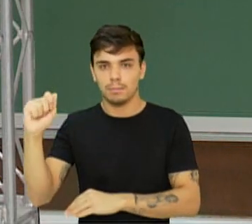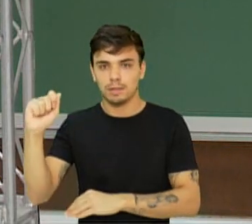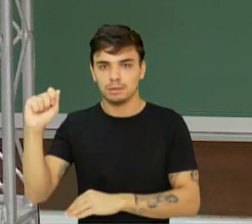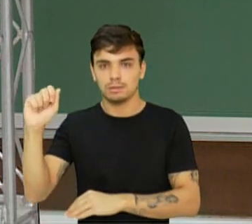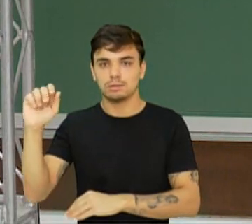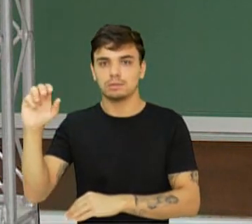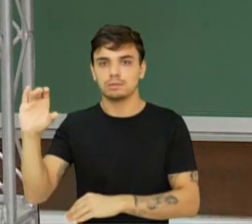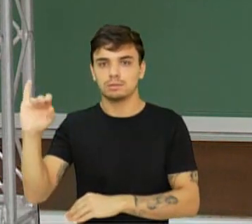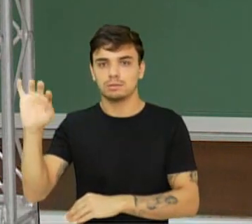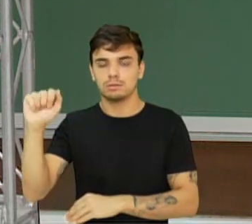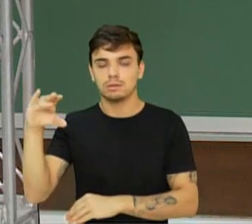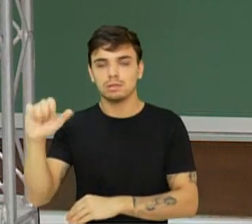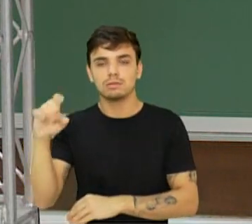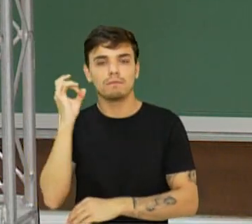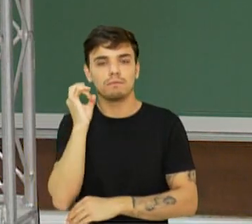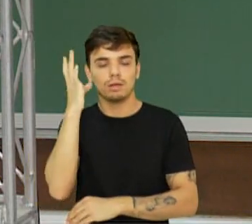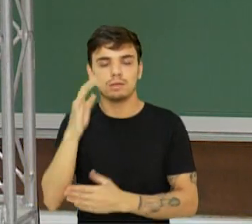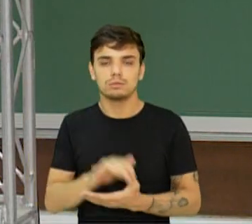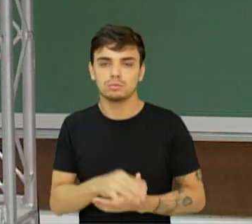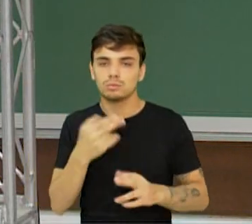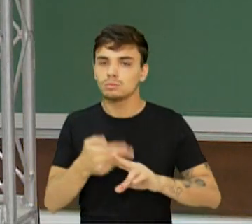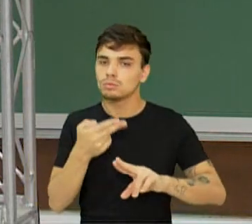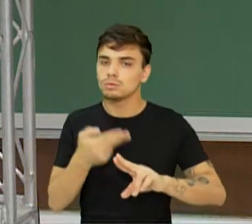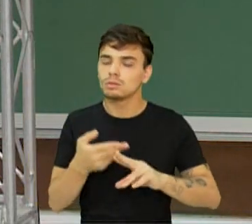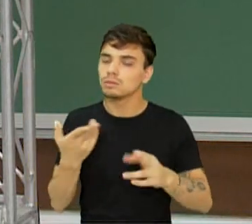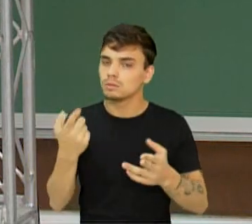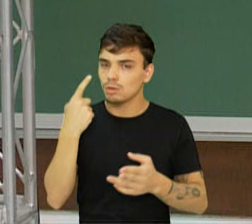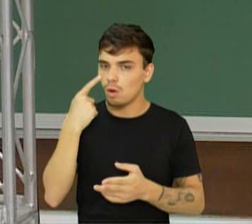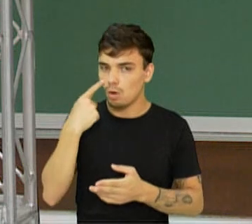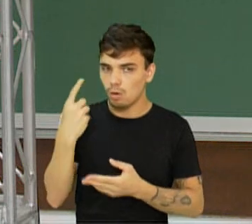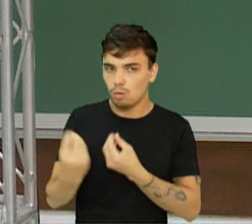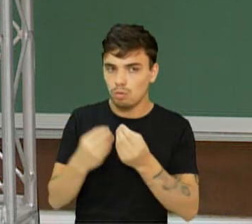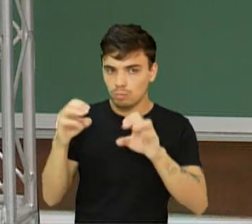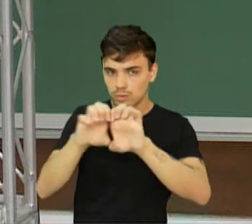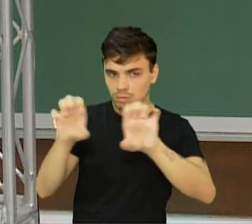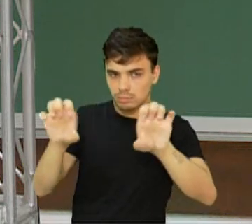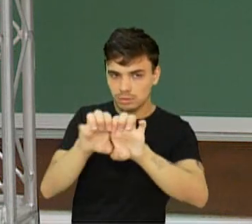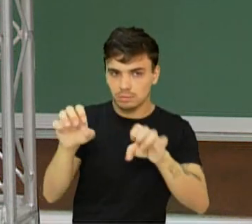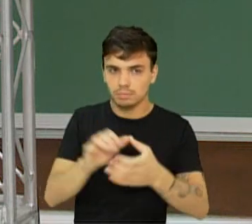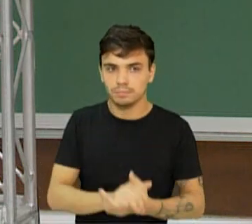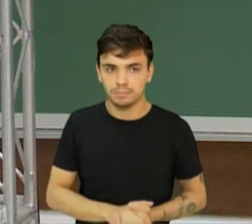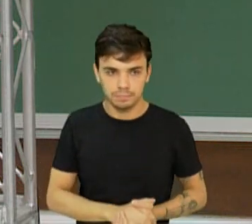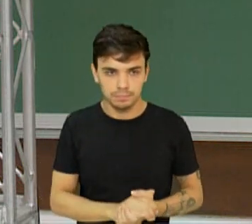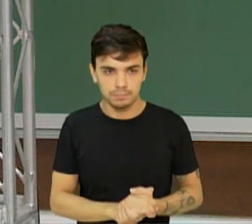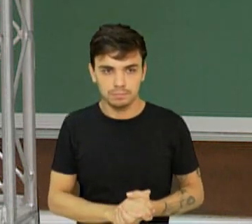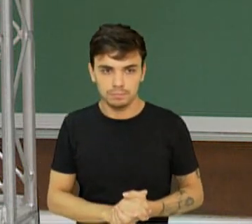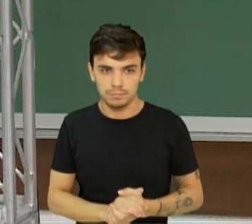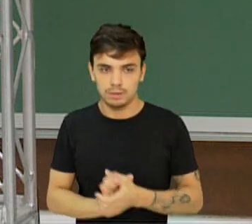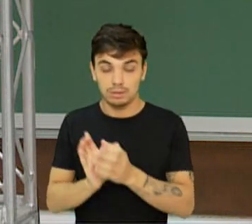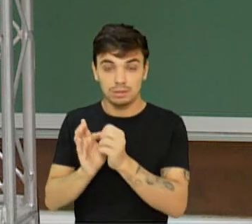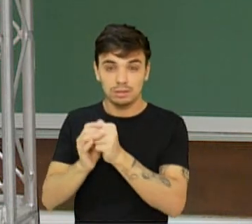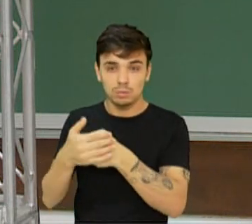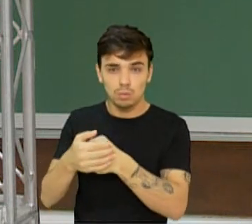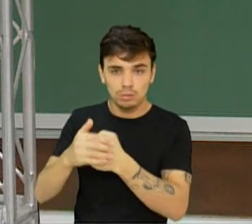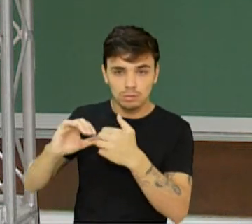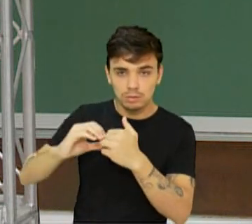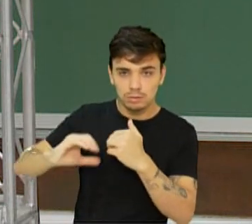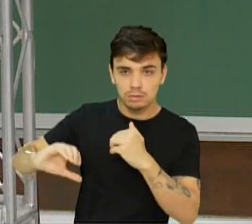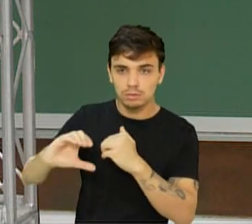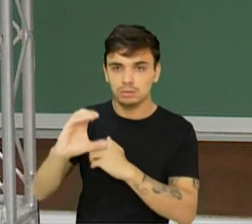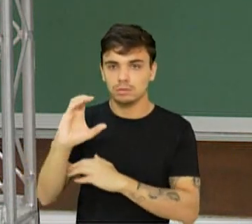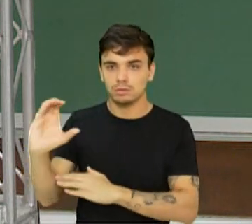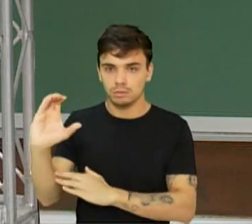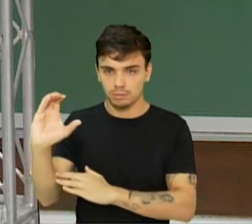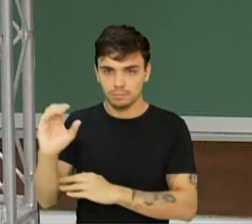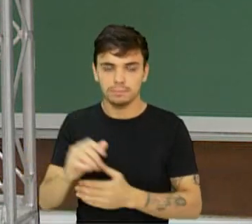capacitância, vou usar a expressão da reatância, e a capacitância, basta isolar o C aqui, né? Tenho,